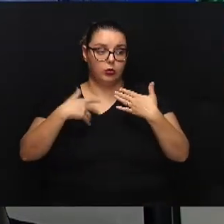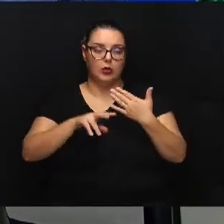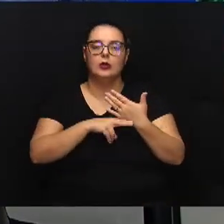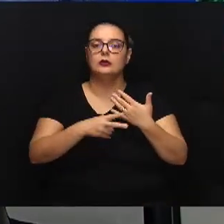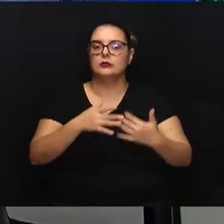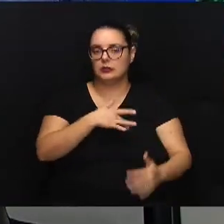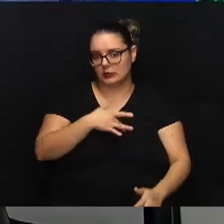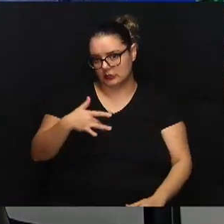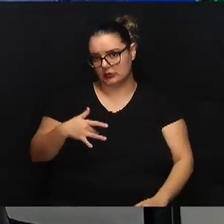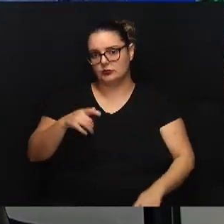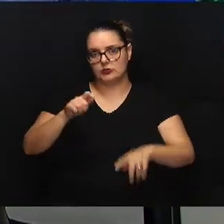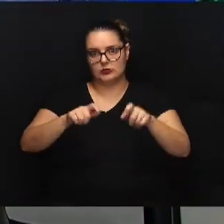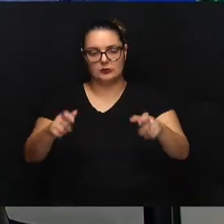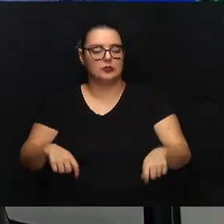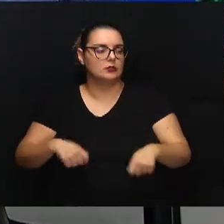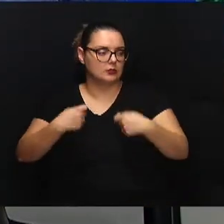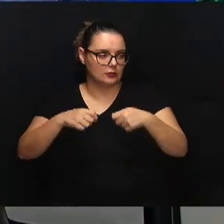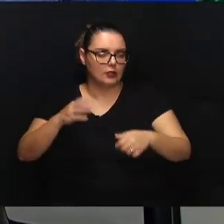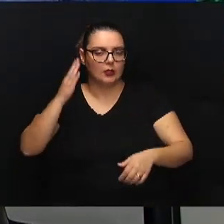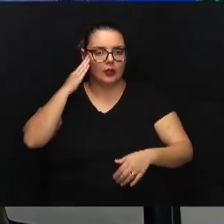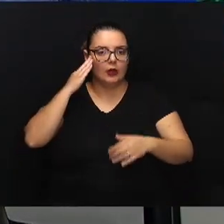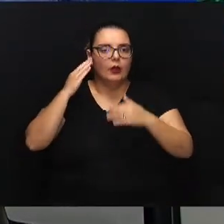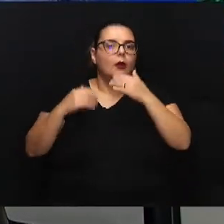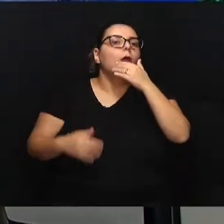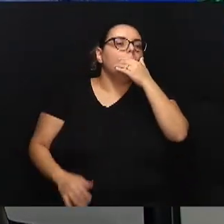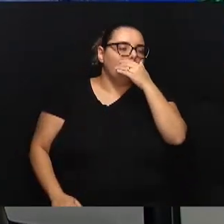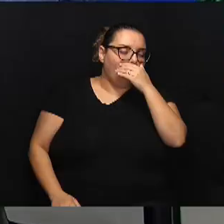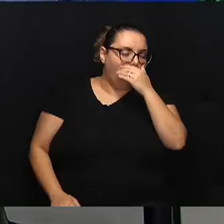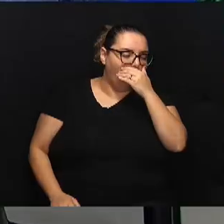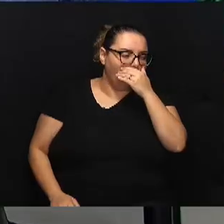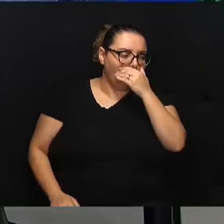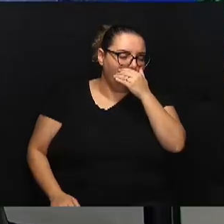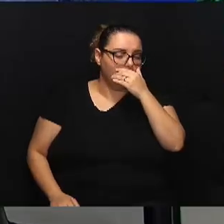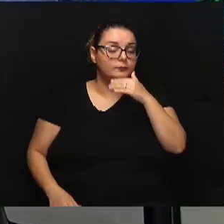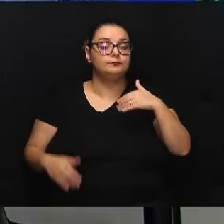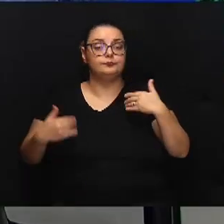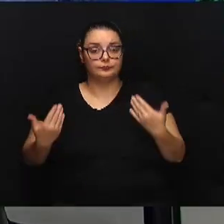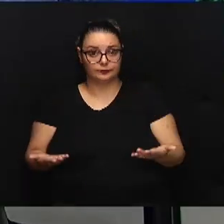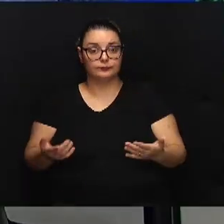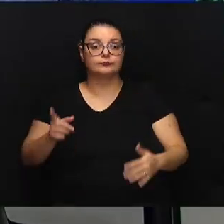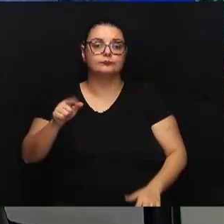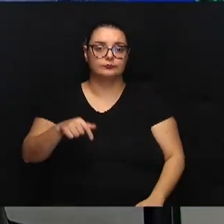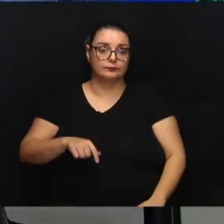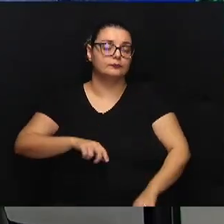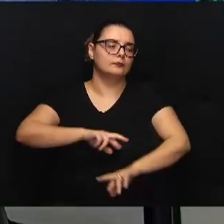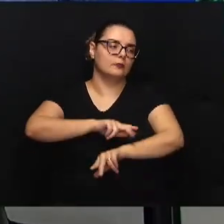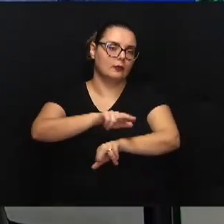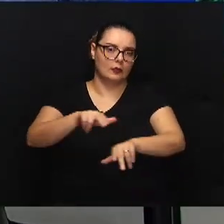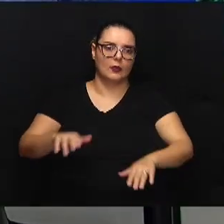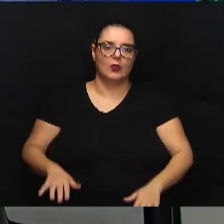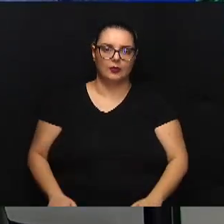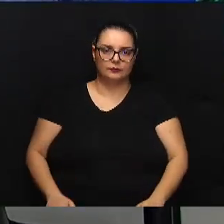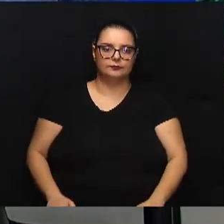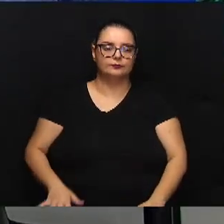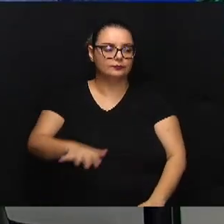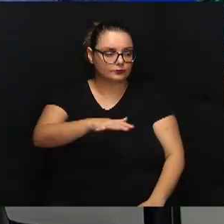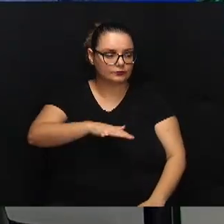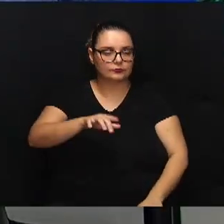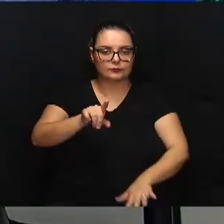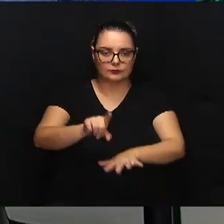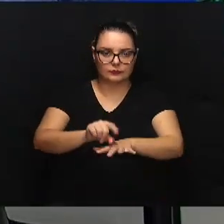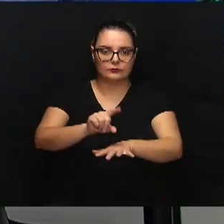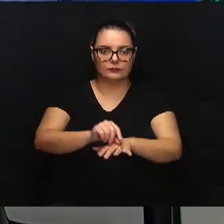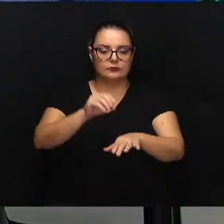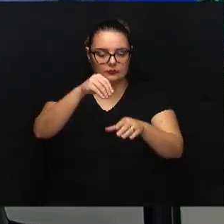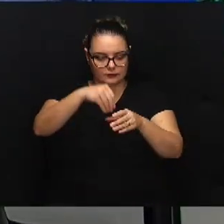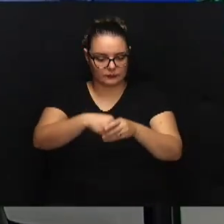na saúde. Então, nós precisamos entender isso, né? Então, é bem diverso esse universo de opções